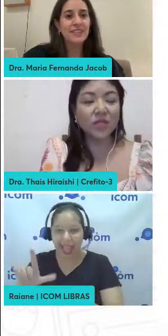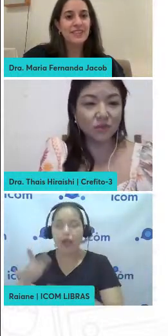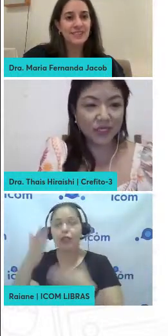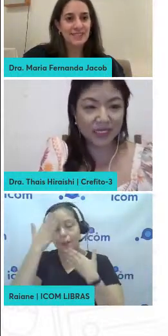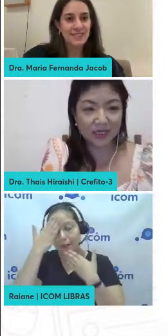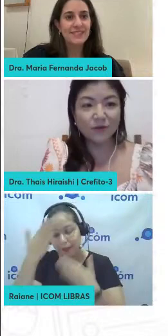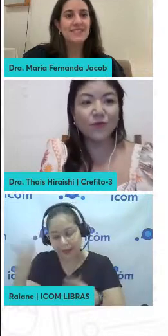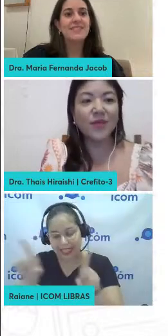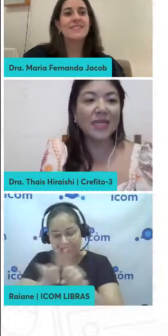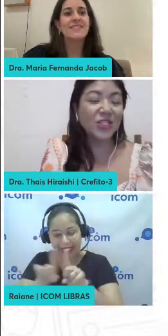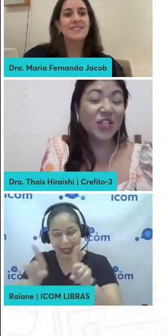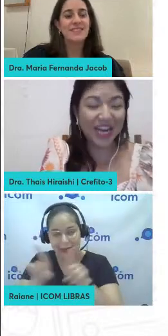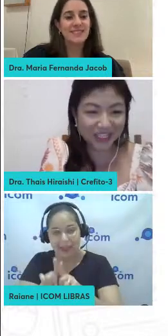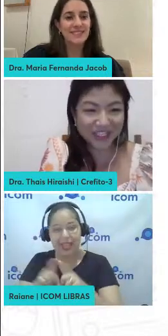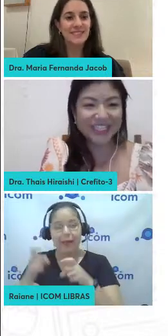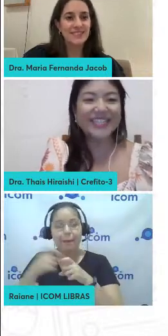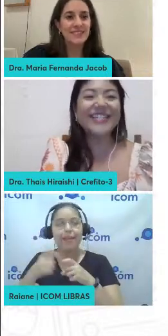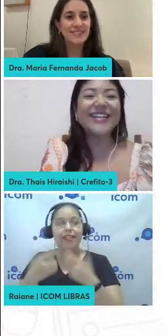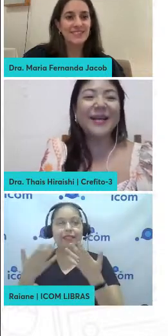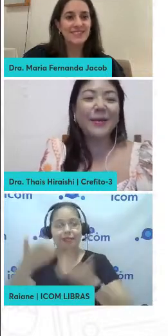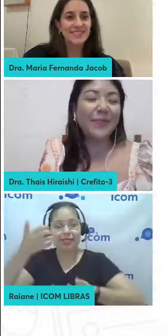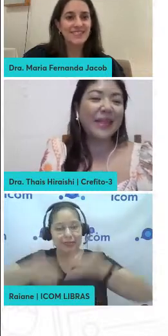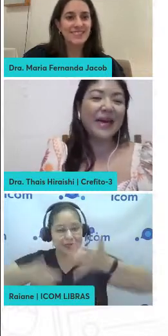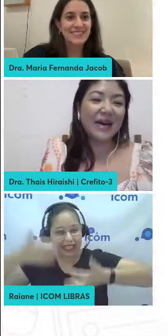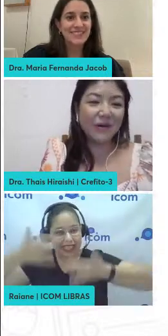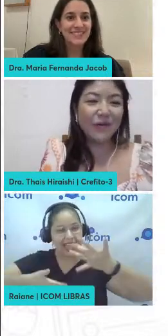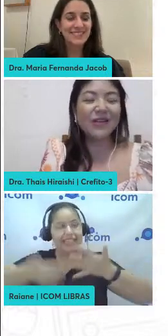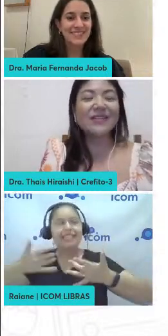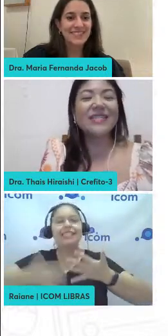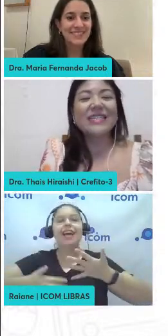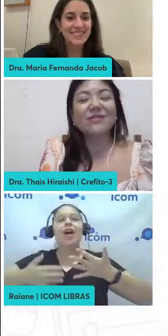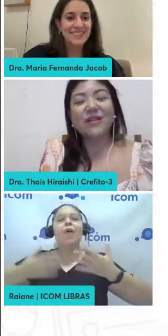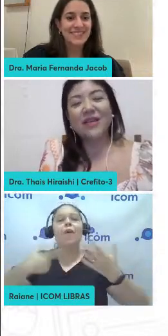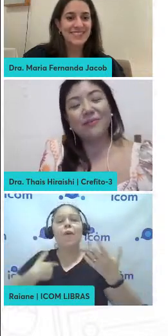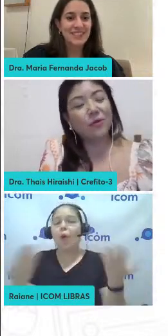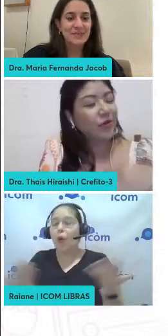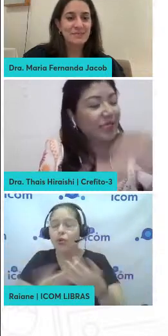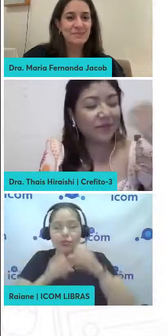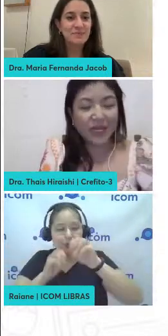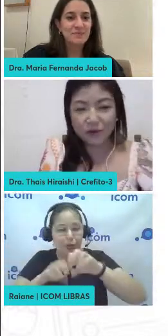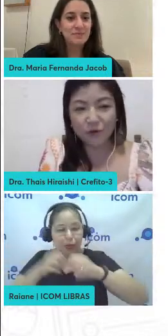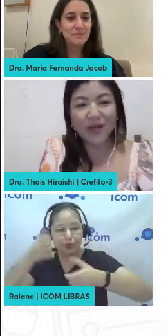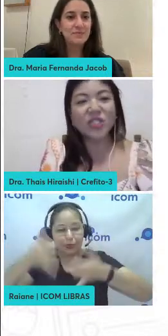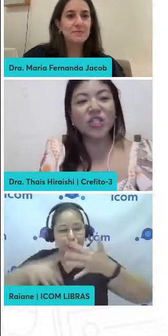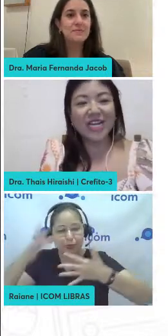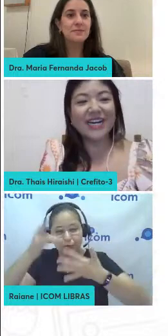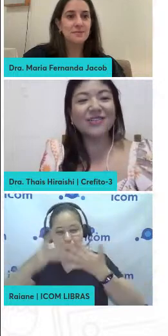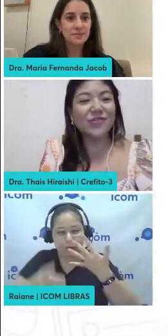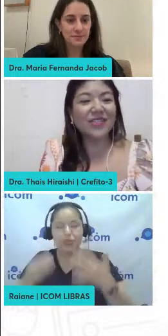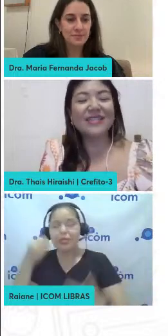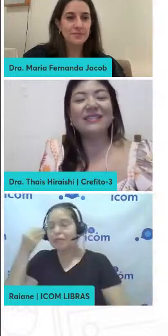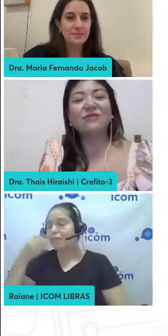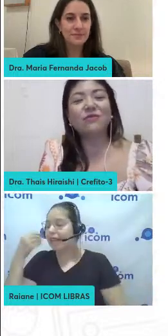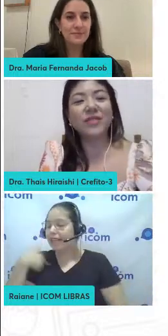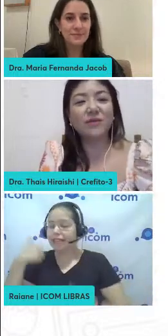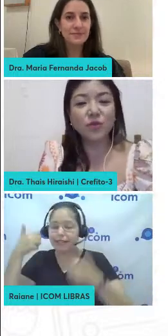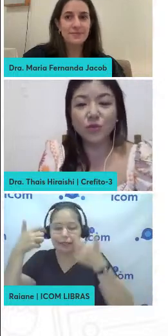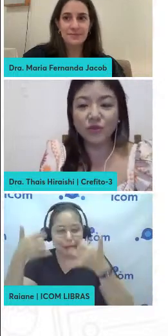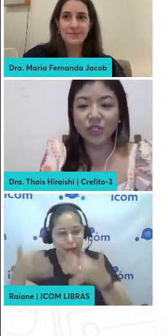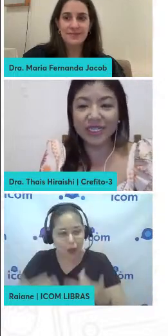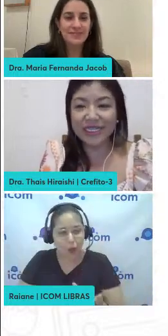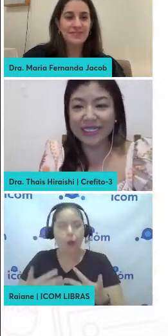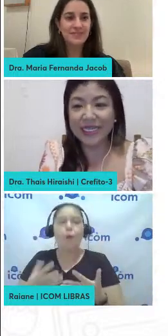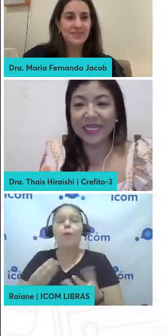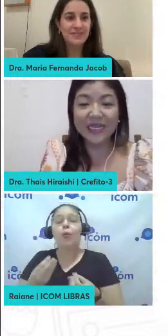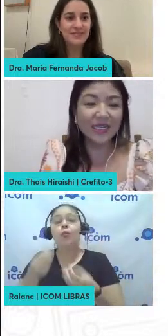pela contribuição, pela didática, pela aula, pelo conhecimento compartilhado, né? Então, gostaríamos